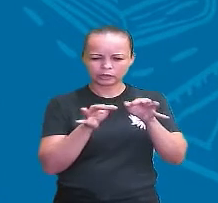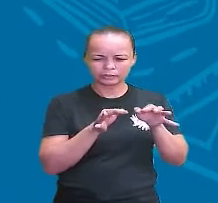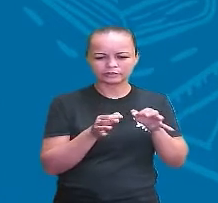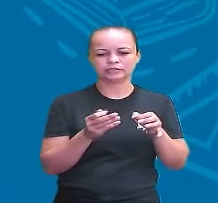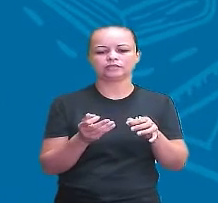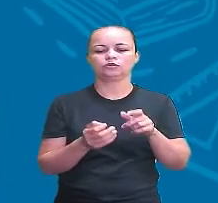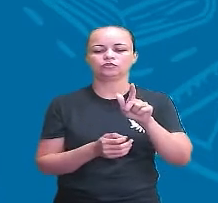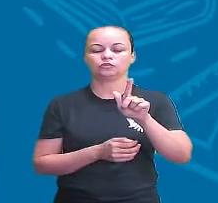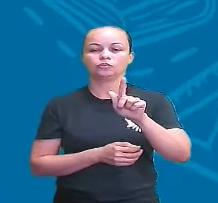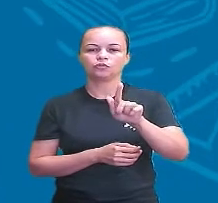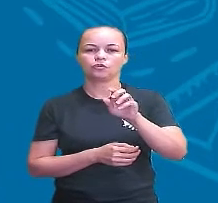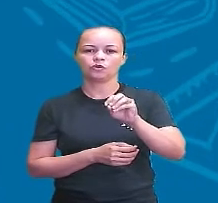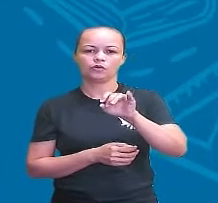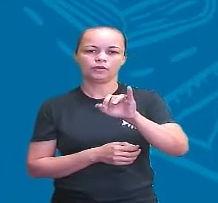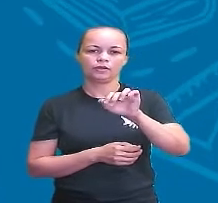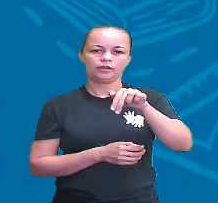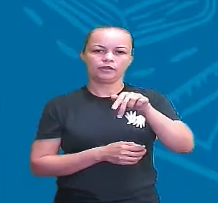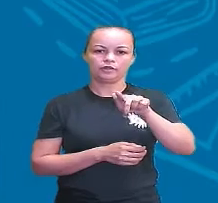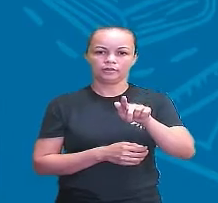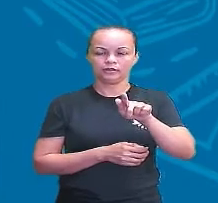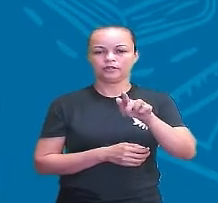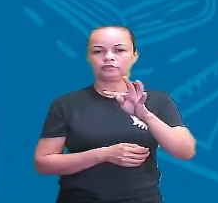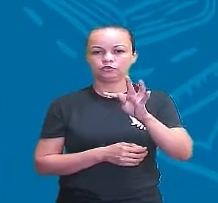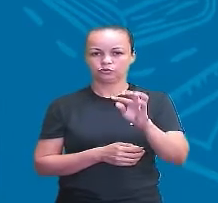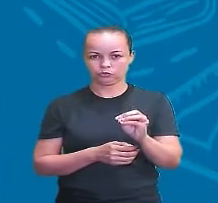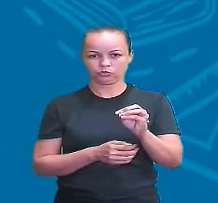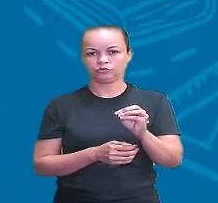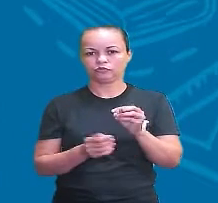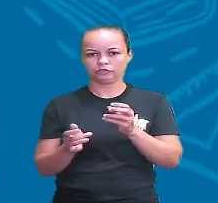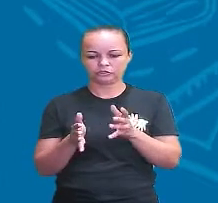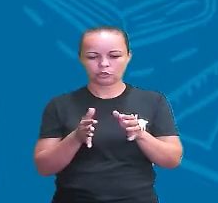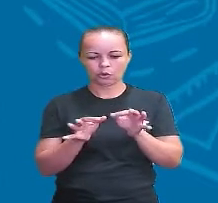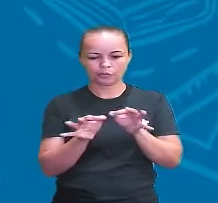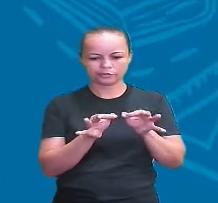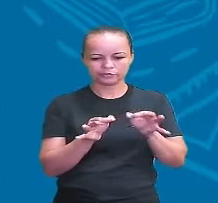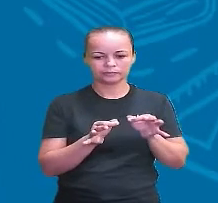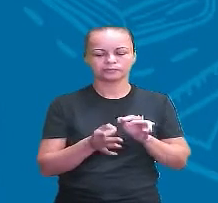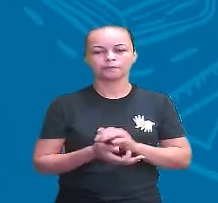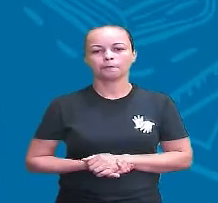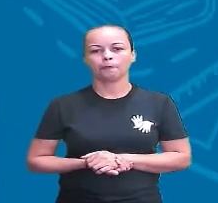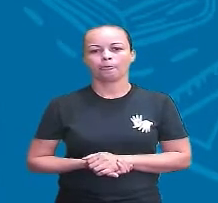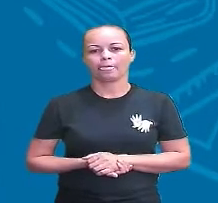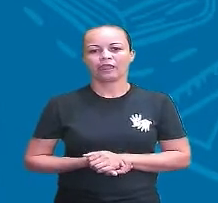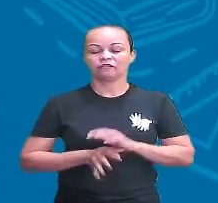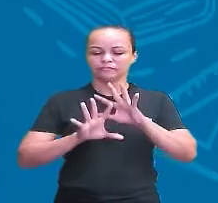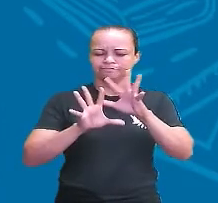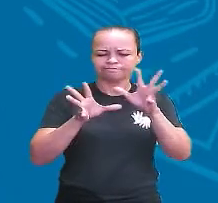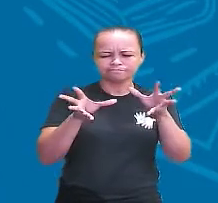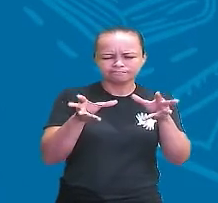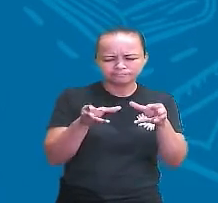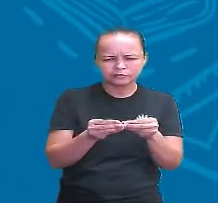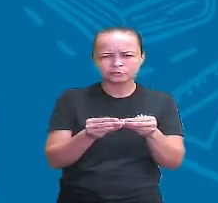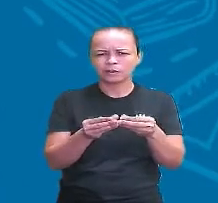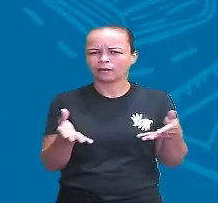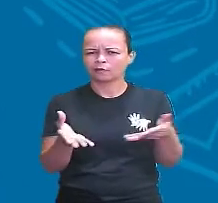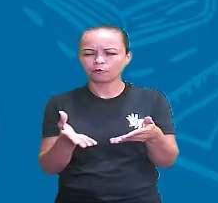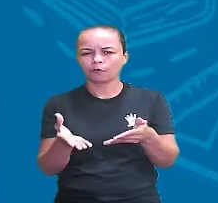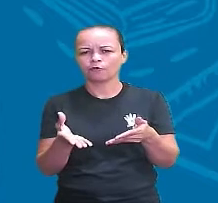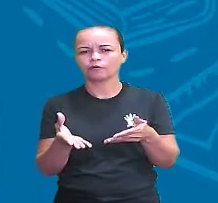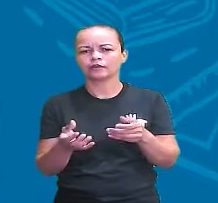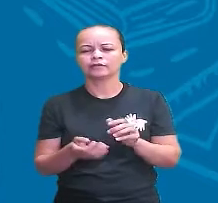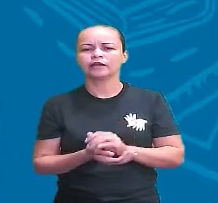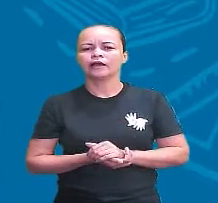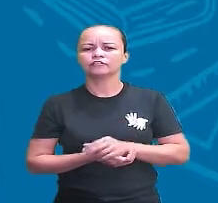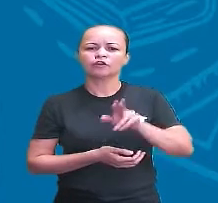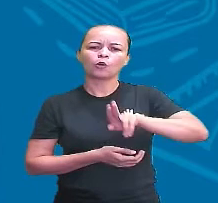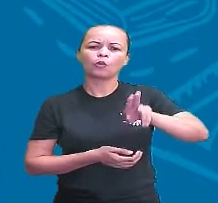a mesma. Certinho? Bom, gente, fazendo um resumo aqui, a gente vai colocar